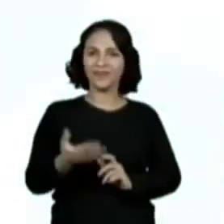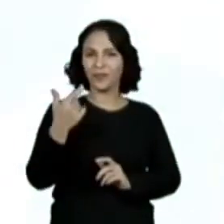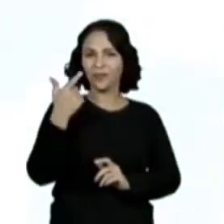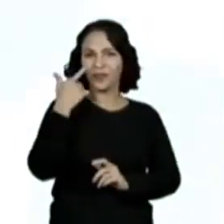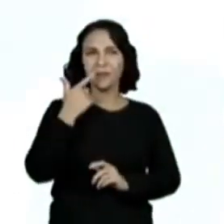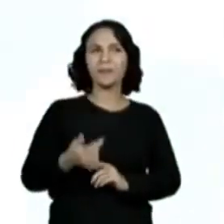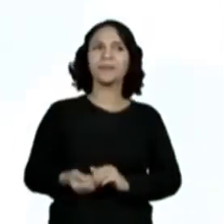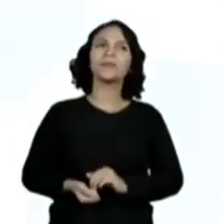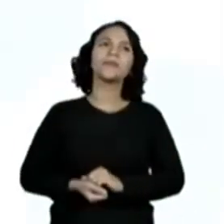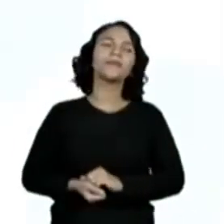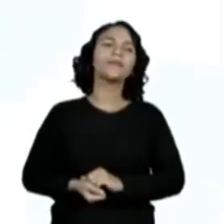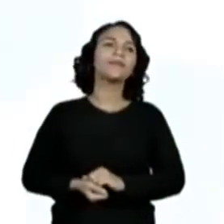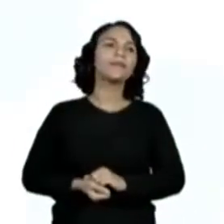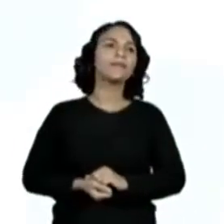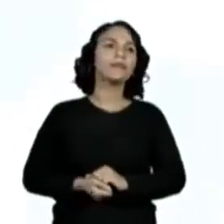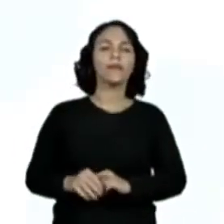folha.